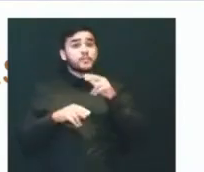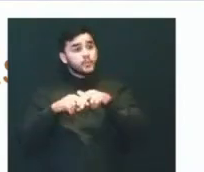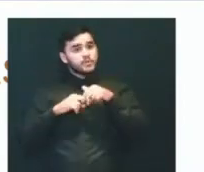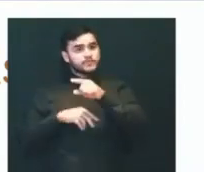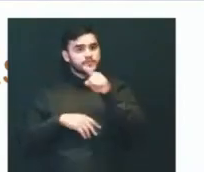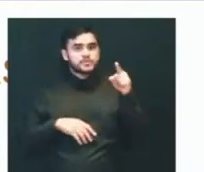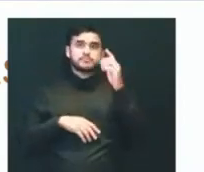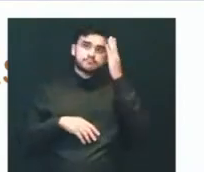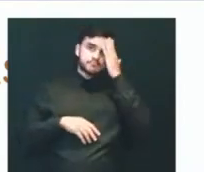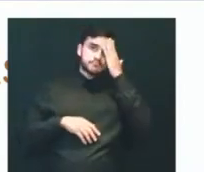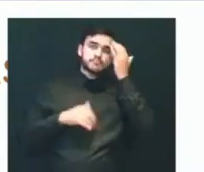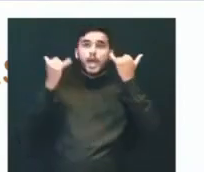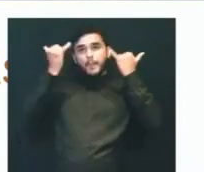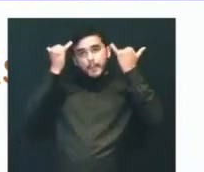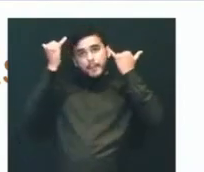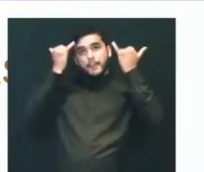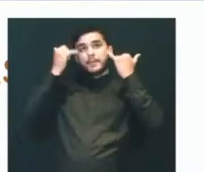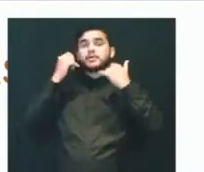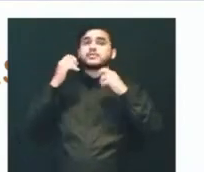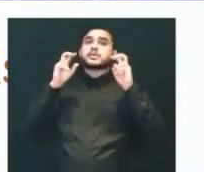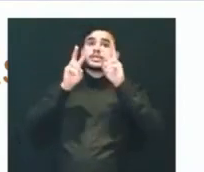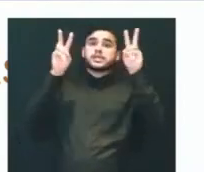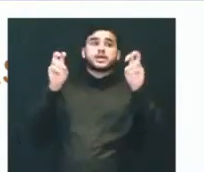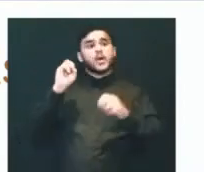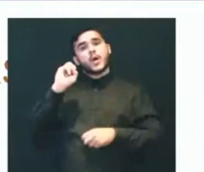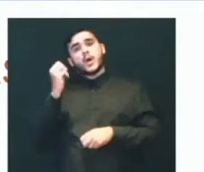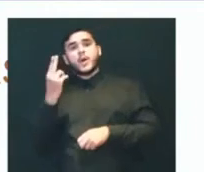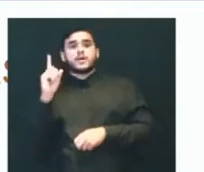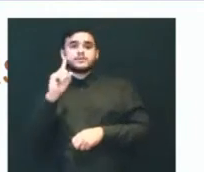ser alfabetizado nessa temática ou